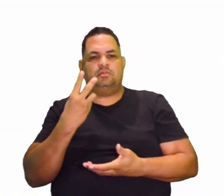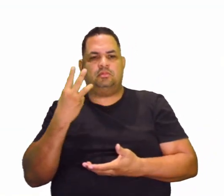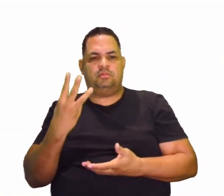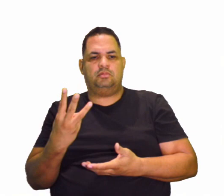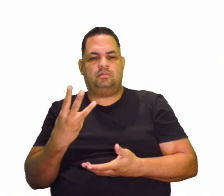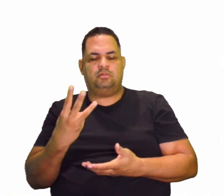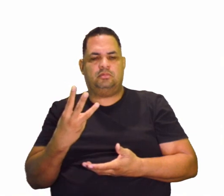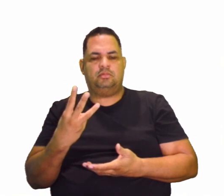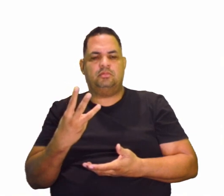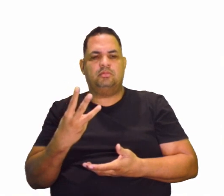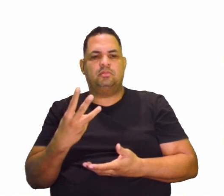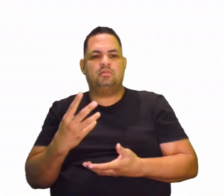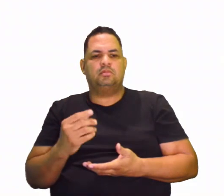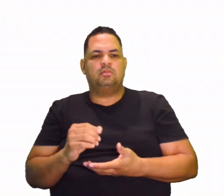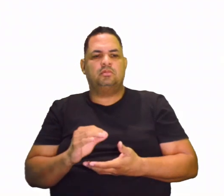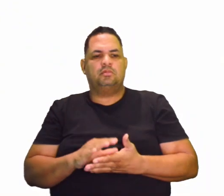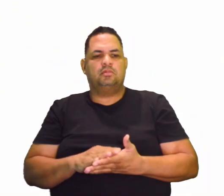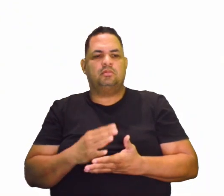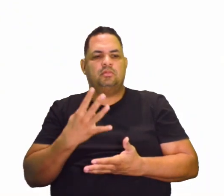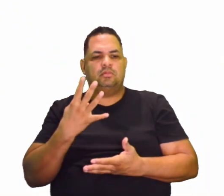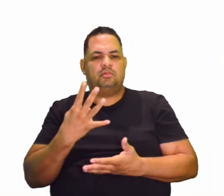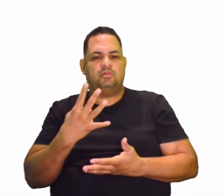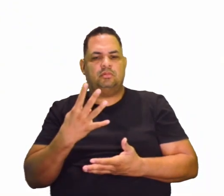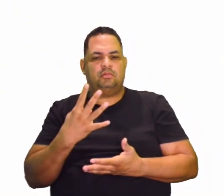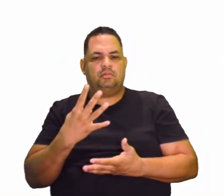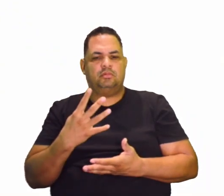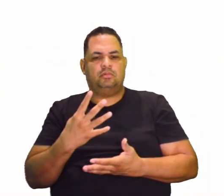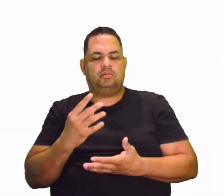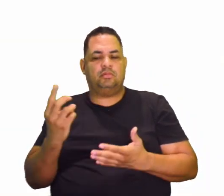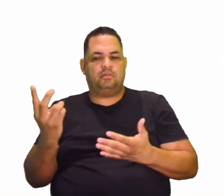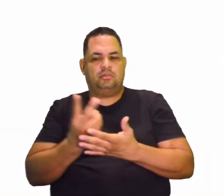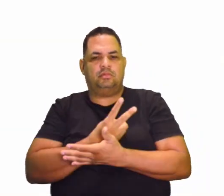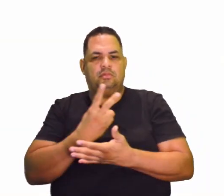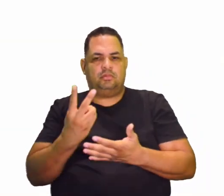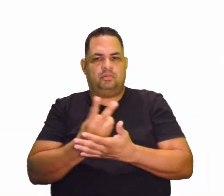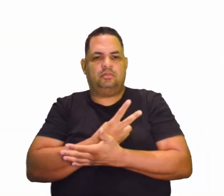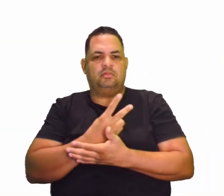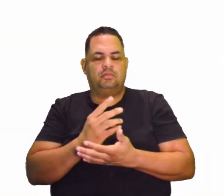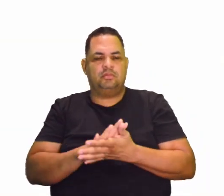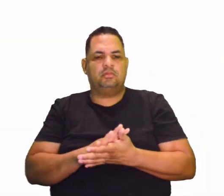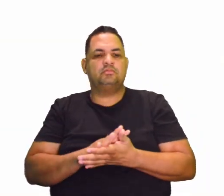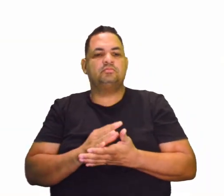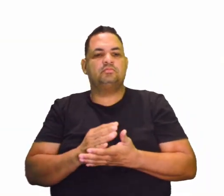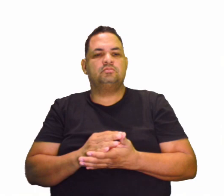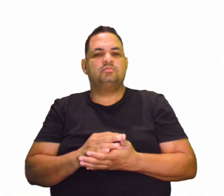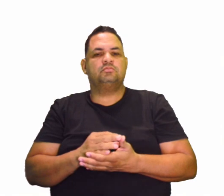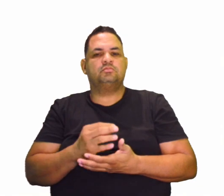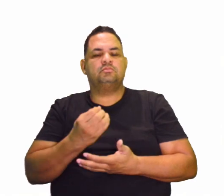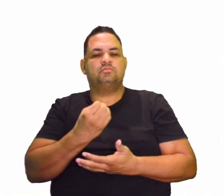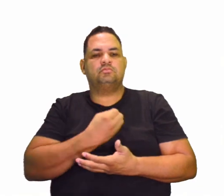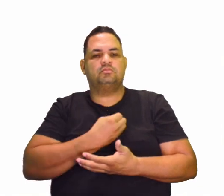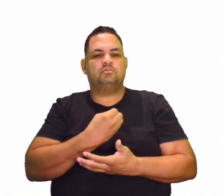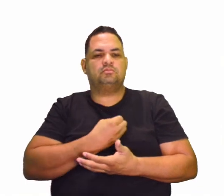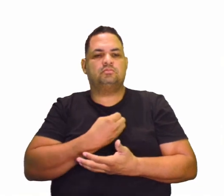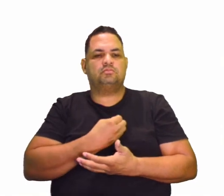e 3. 4, incorreta. Parabéns. Questão 4, letra